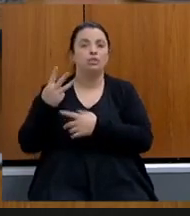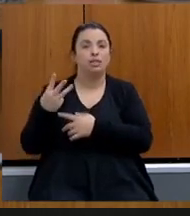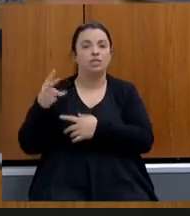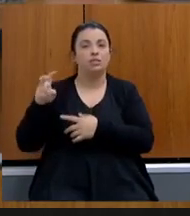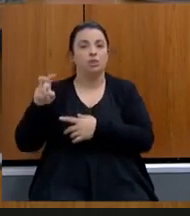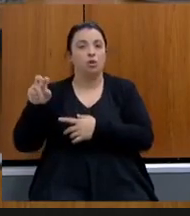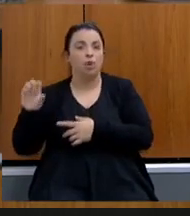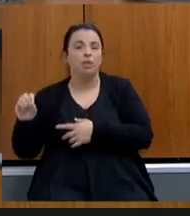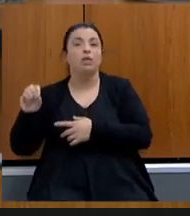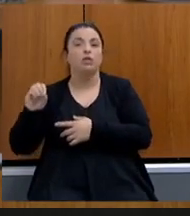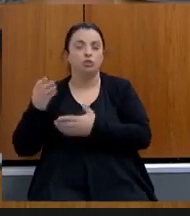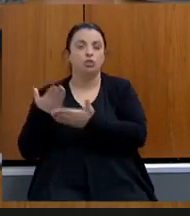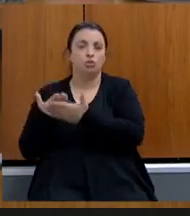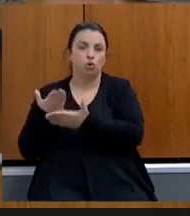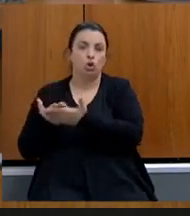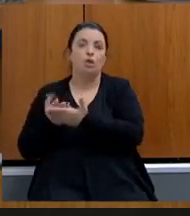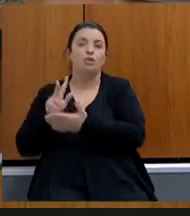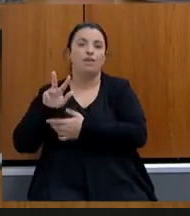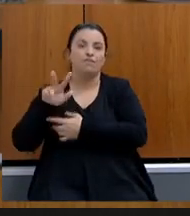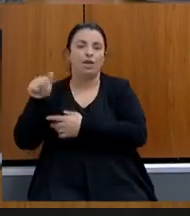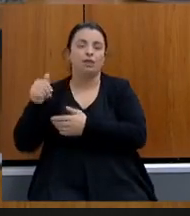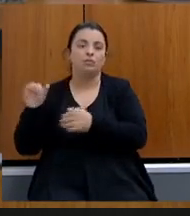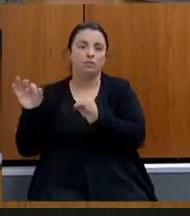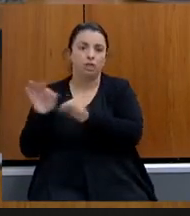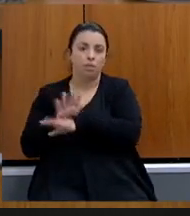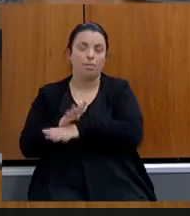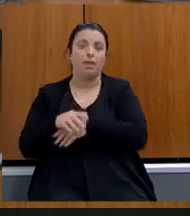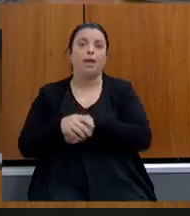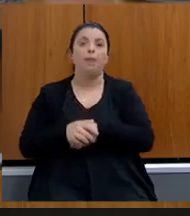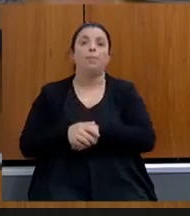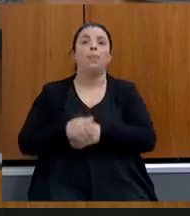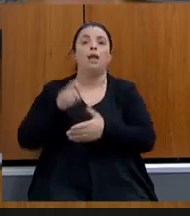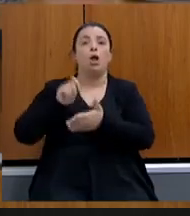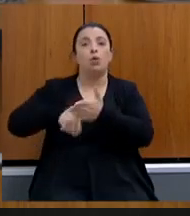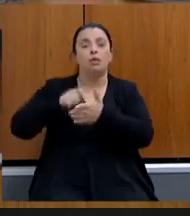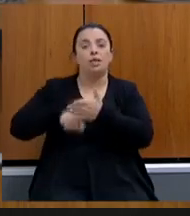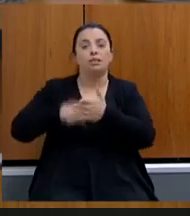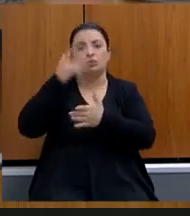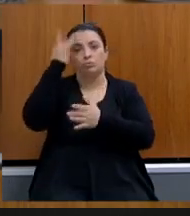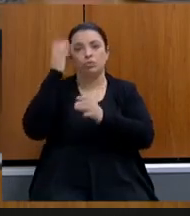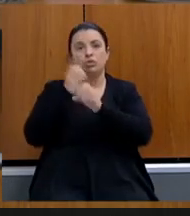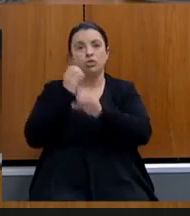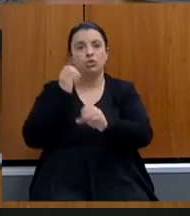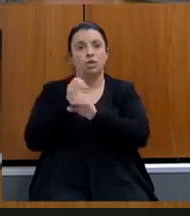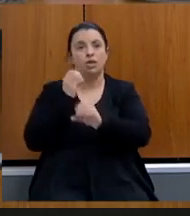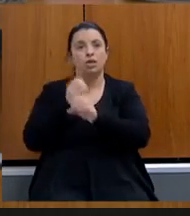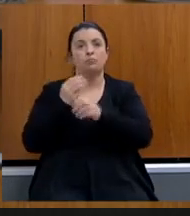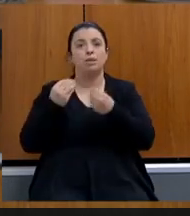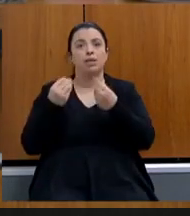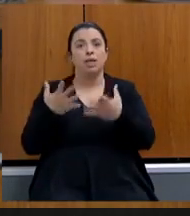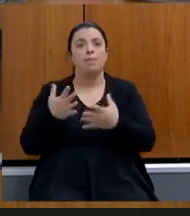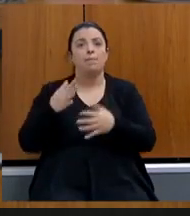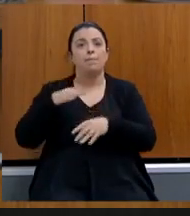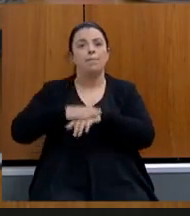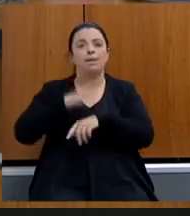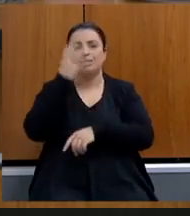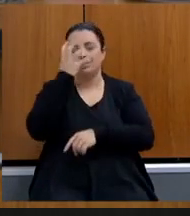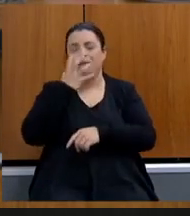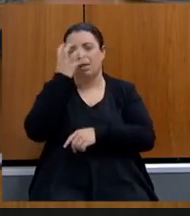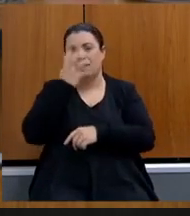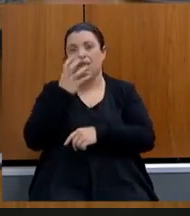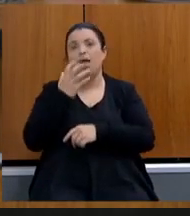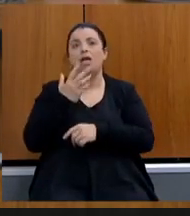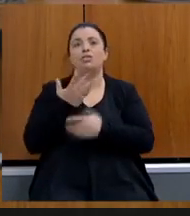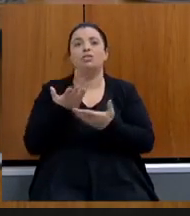escolas fizemos também um processo de contratação de Engenheiros que foi muito importante deputada para dar mais celeridade à as intervenções